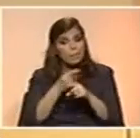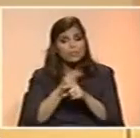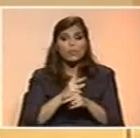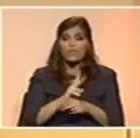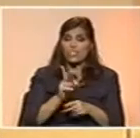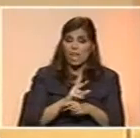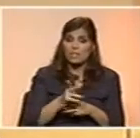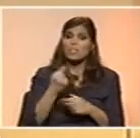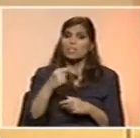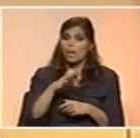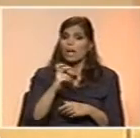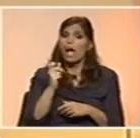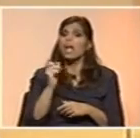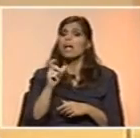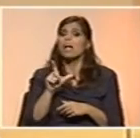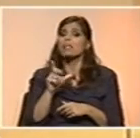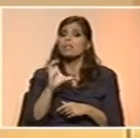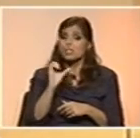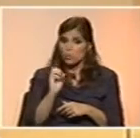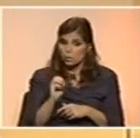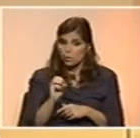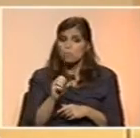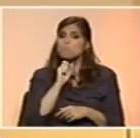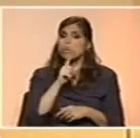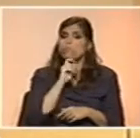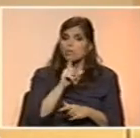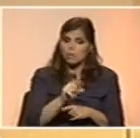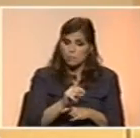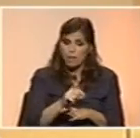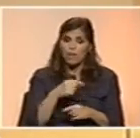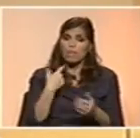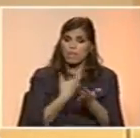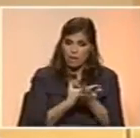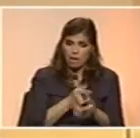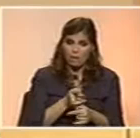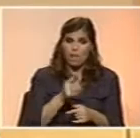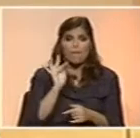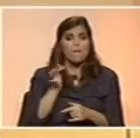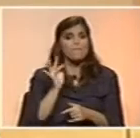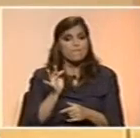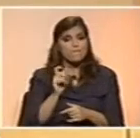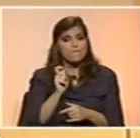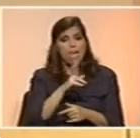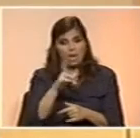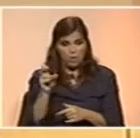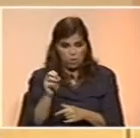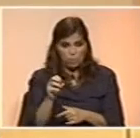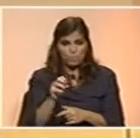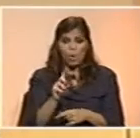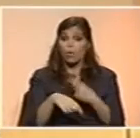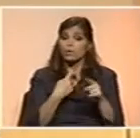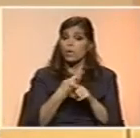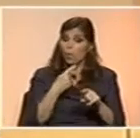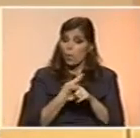não são só os de origem animal, portanto, também se consegue completar o cálcio. O ferro também é outro dos fatores que se discute